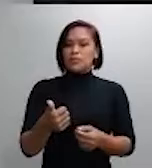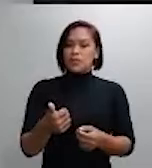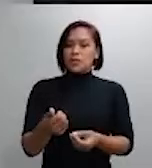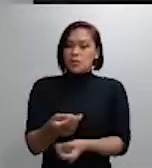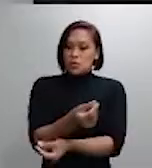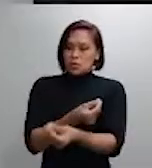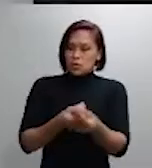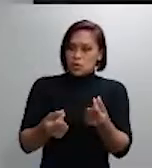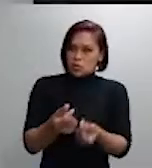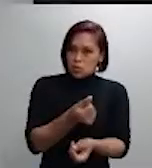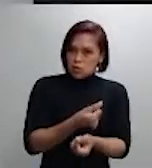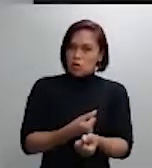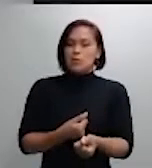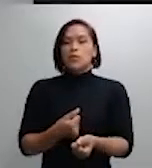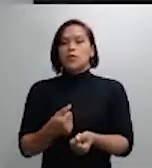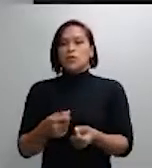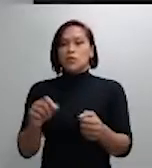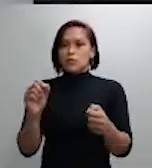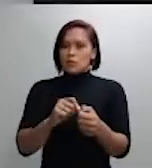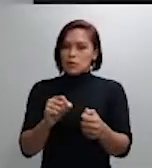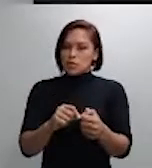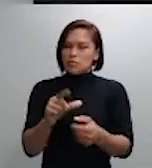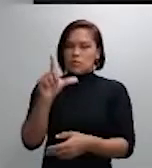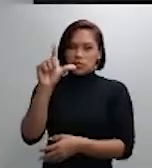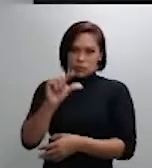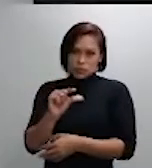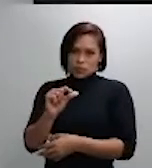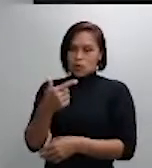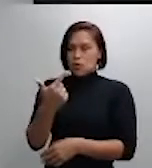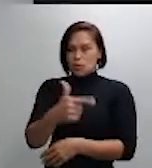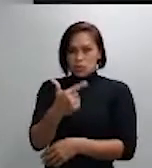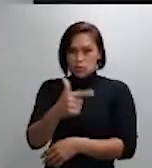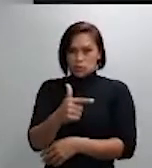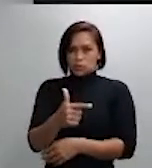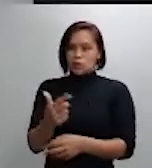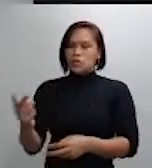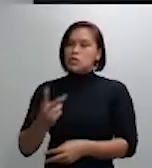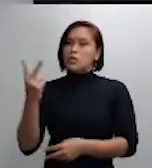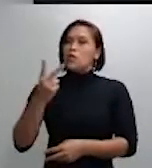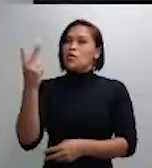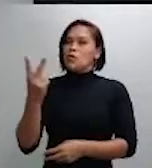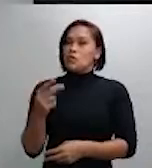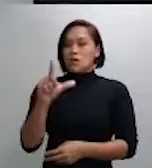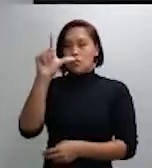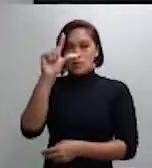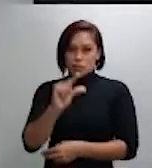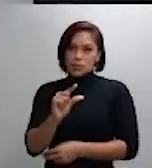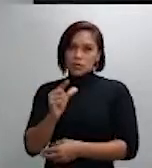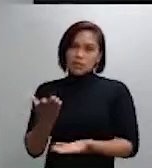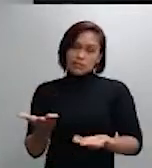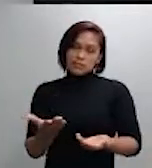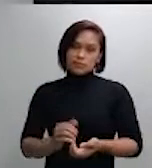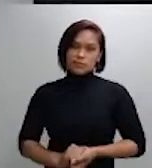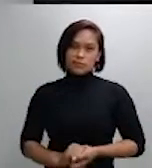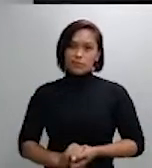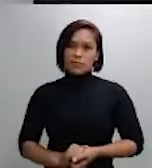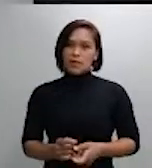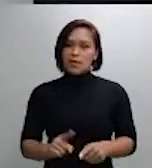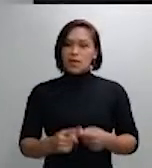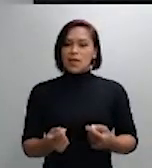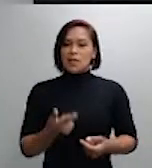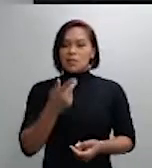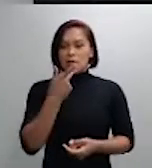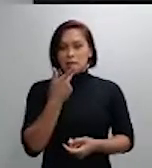vencedor for inestimável ou irrisório, ou dois, o valor da causa for muito baixo. Embora se tratando de